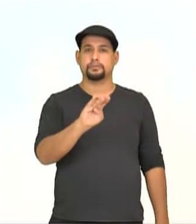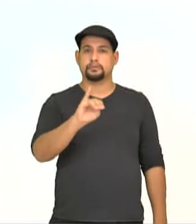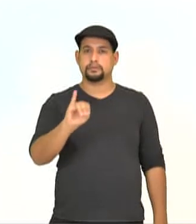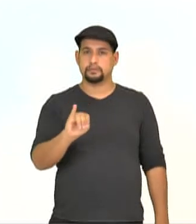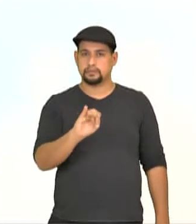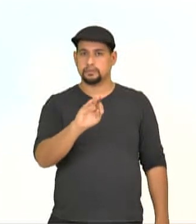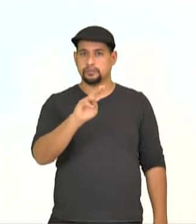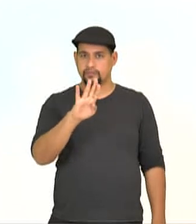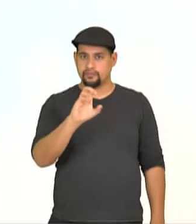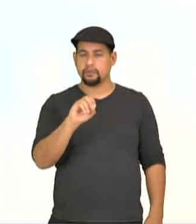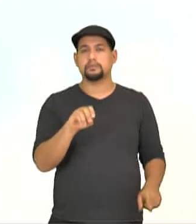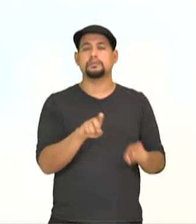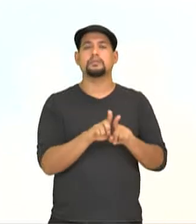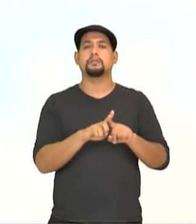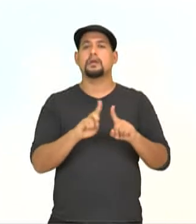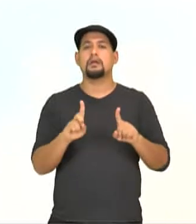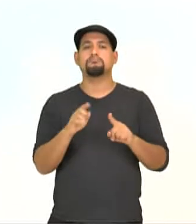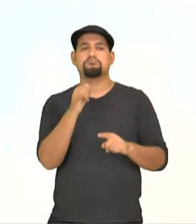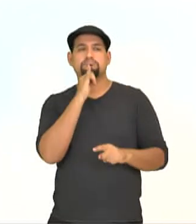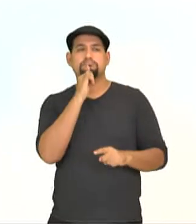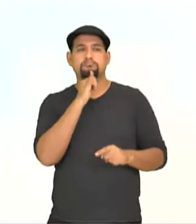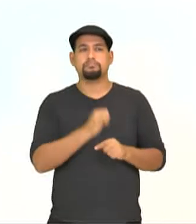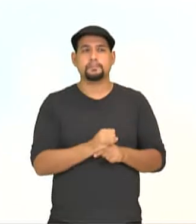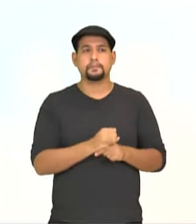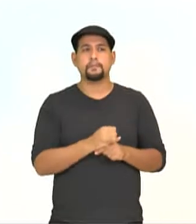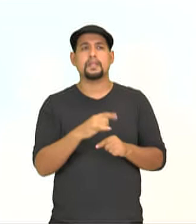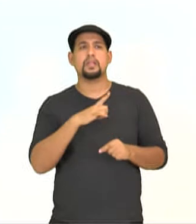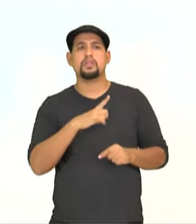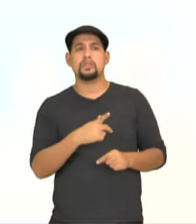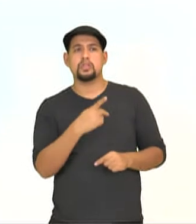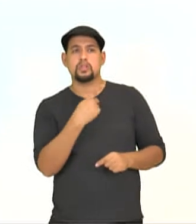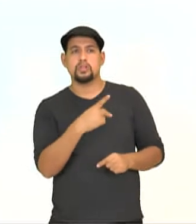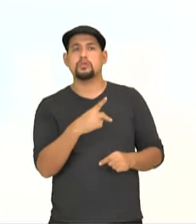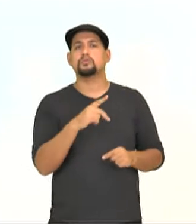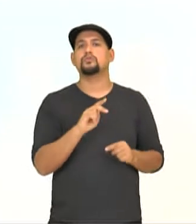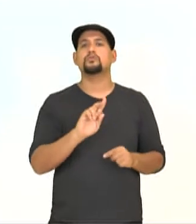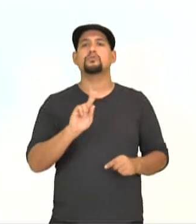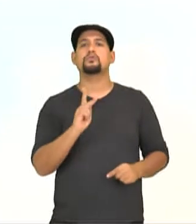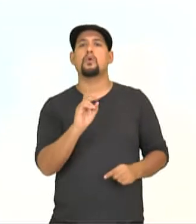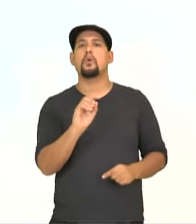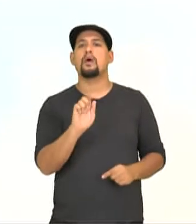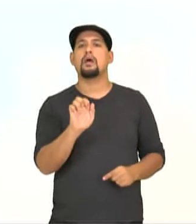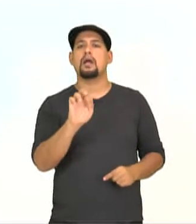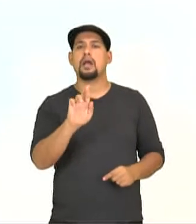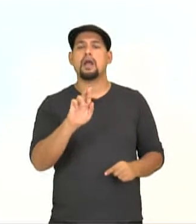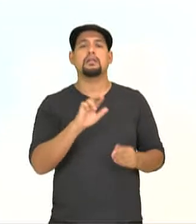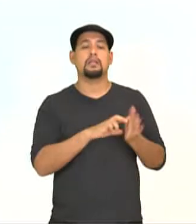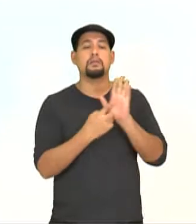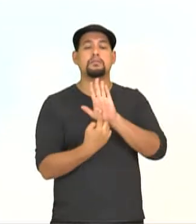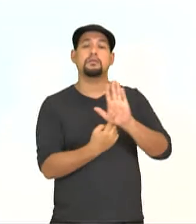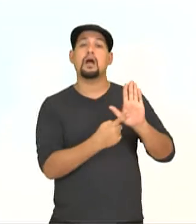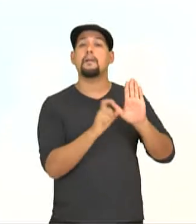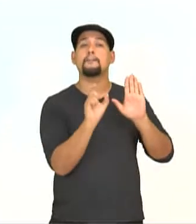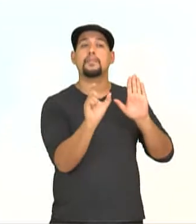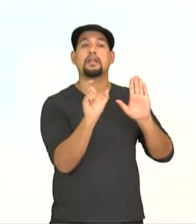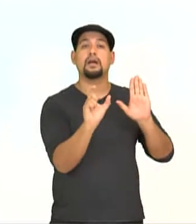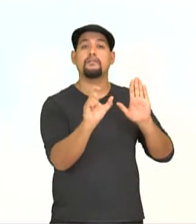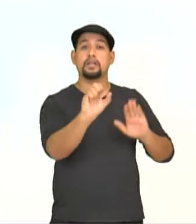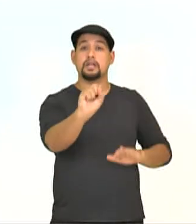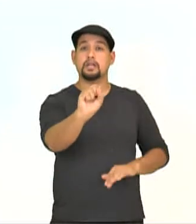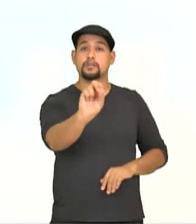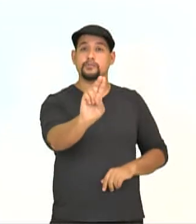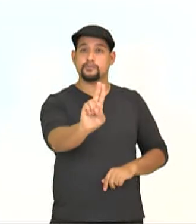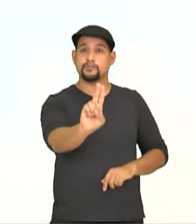um viudo com 8 hijos dirige su hogar. Então, nós temos aqui destacada a palavra, a palavrinha su,